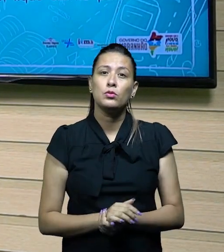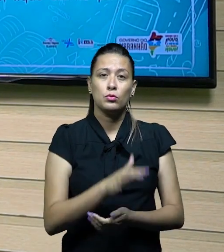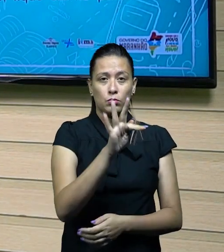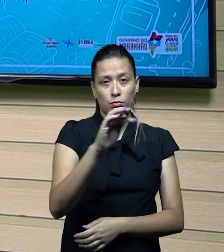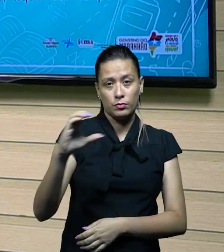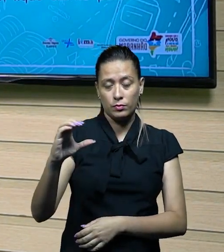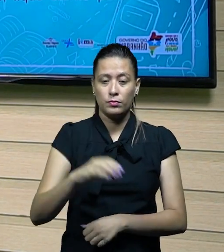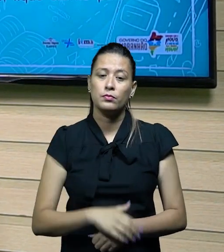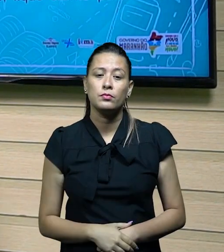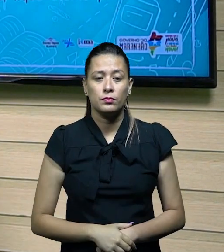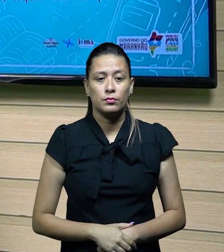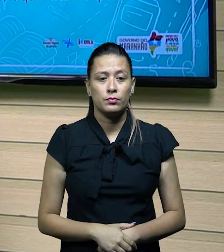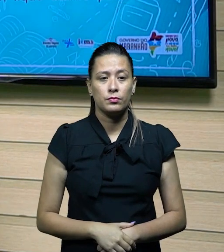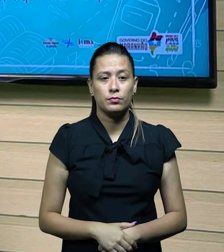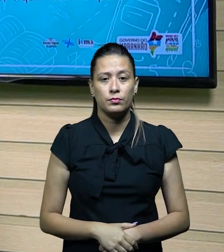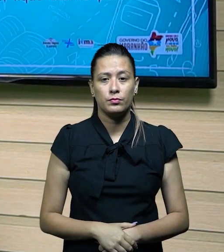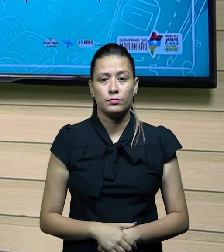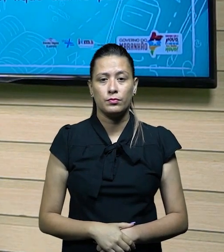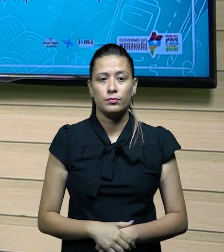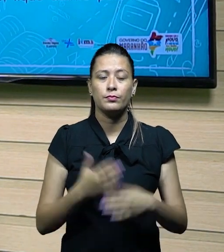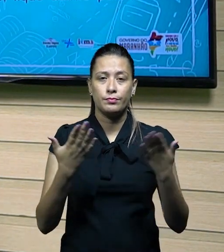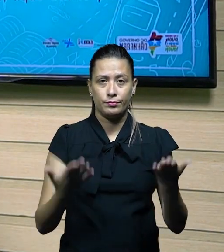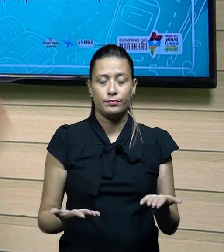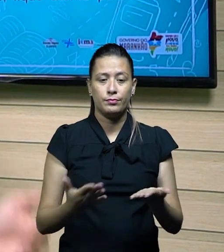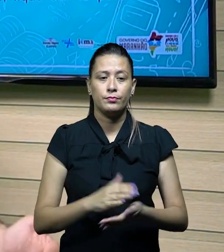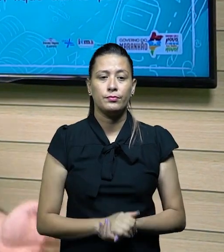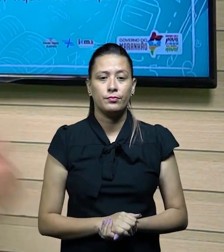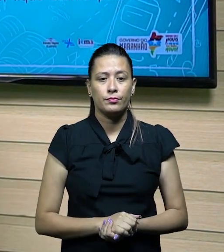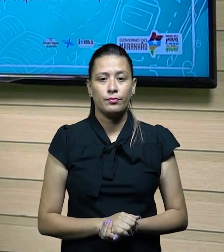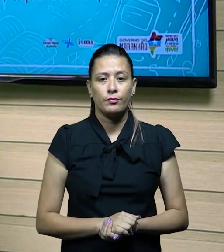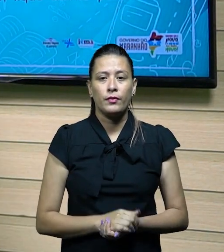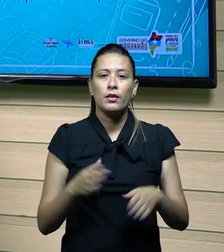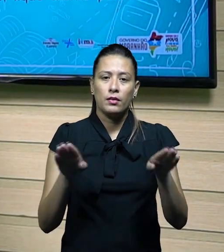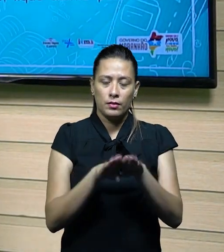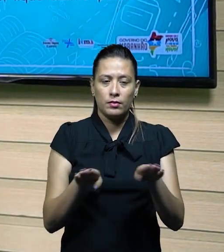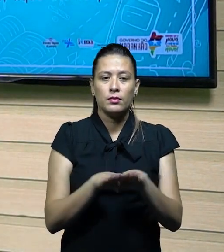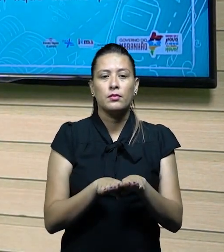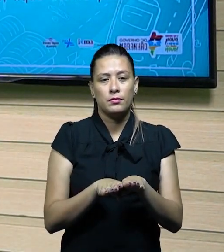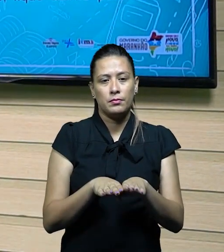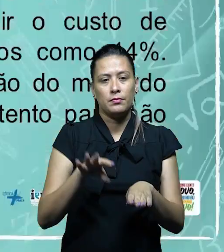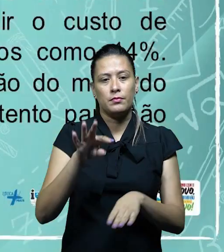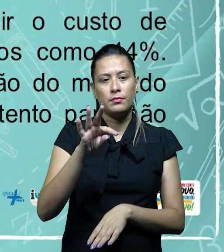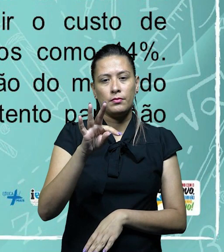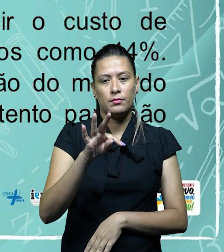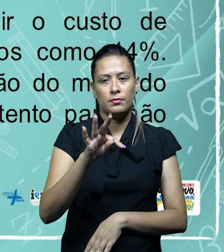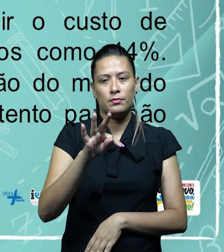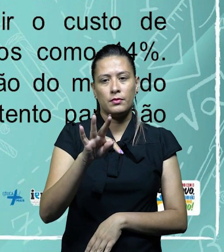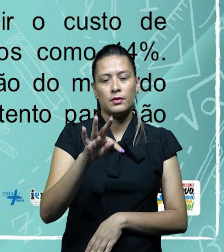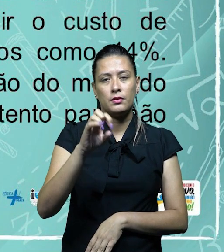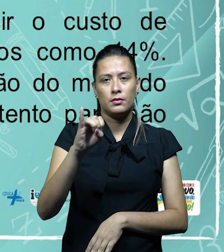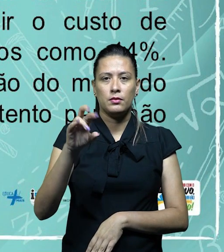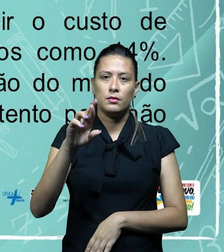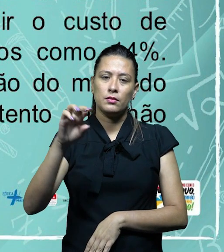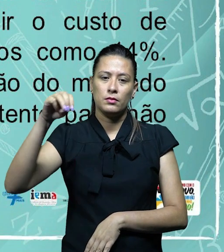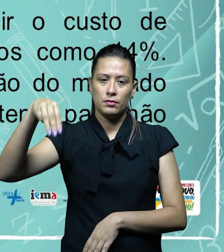meus fluxos de caixas presente para o futuro, para poder fazer essa análise, tá? Esse